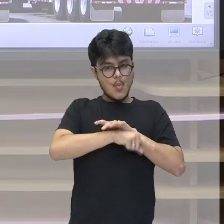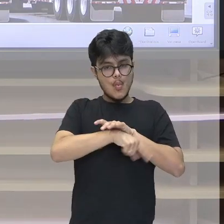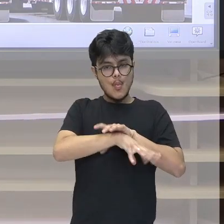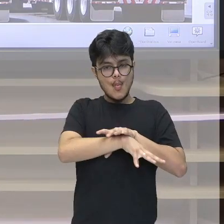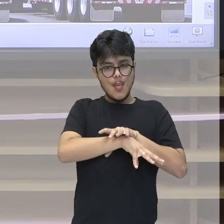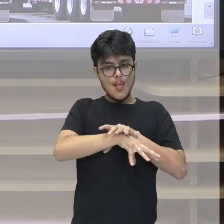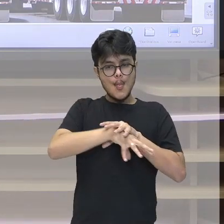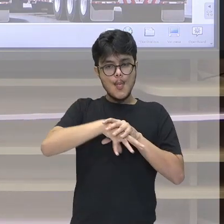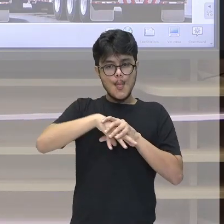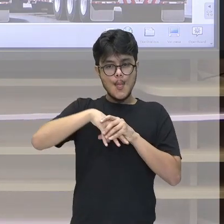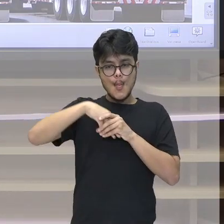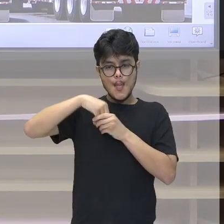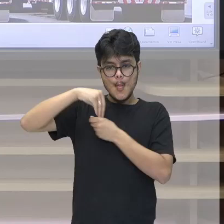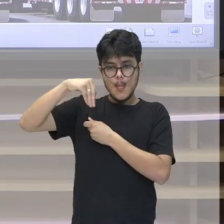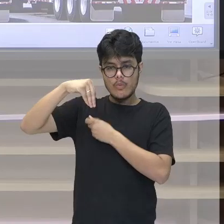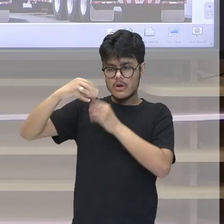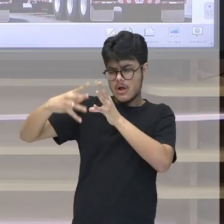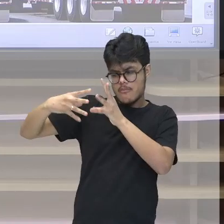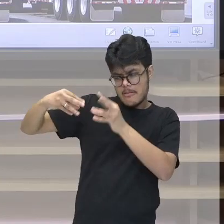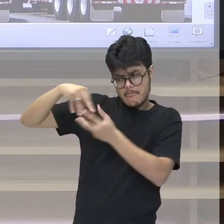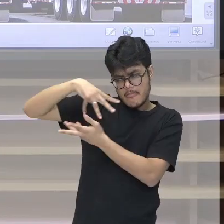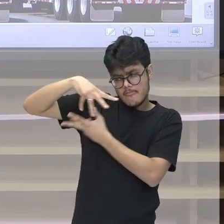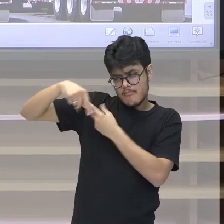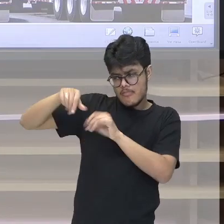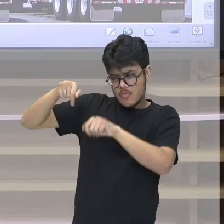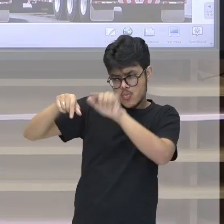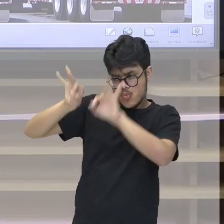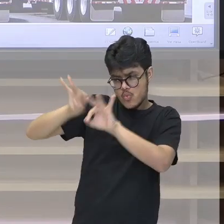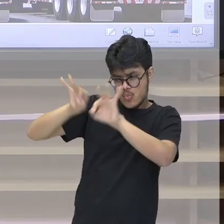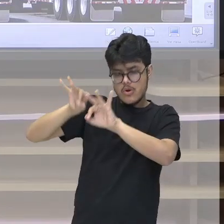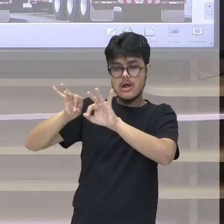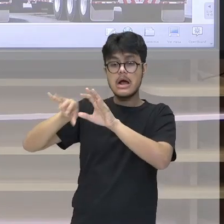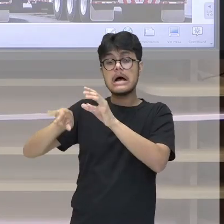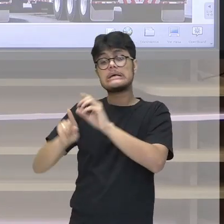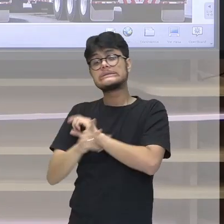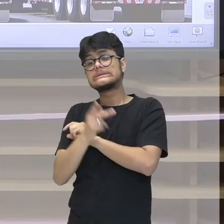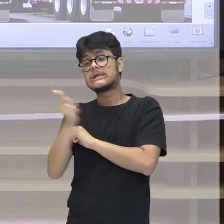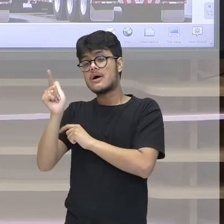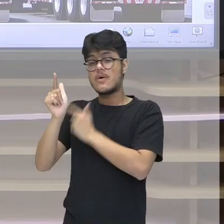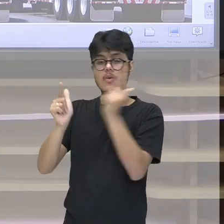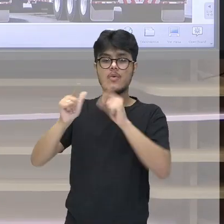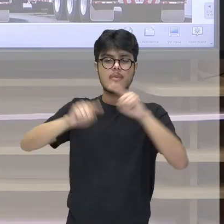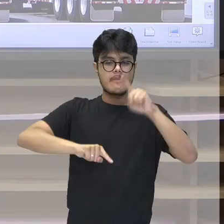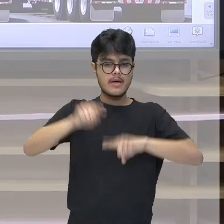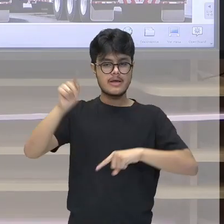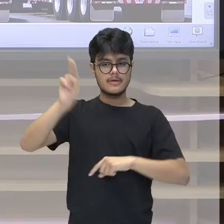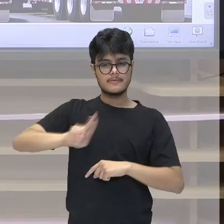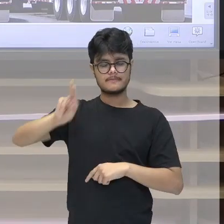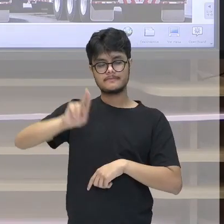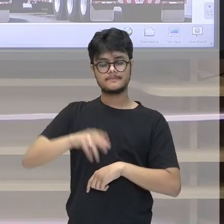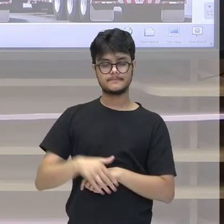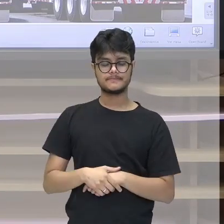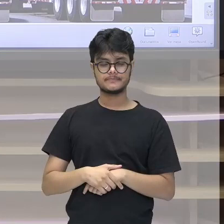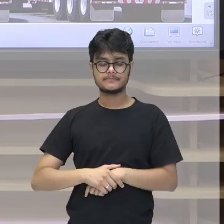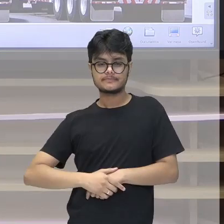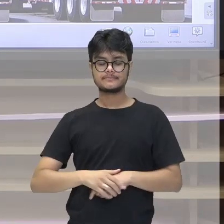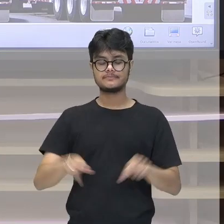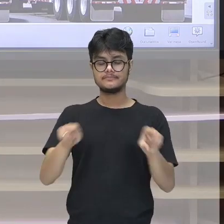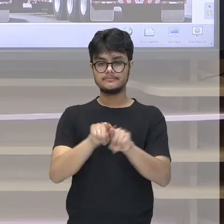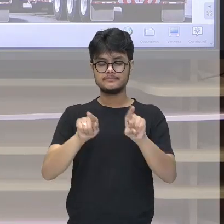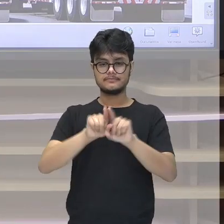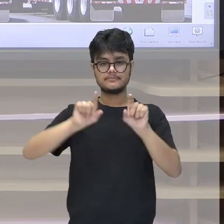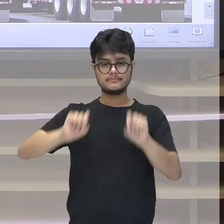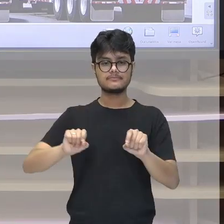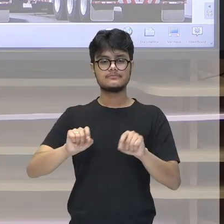maneira bruta, mas quando ele é refinado, ele é utilizado em várias outras produções, né? E nós também